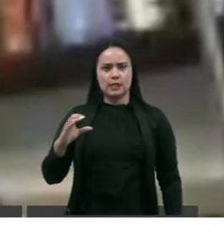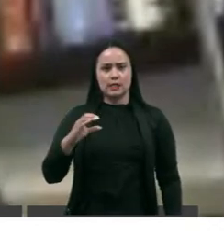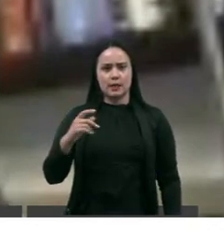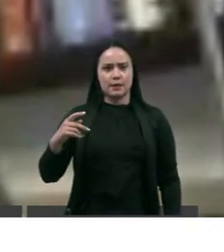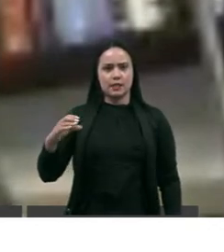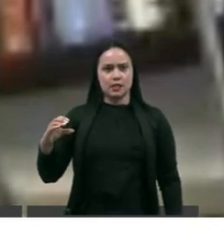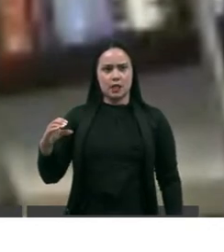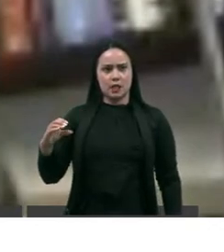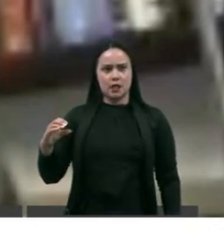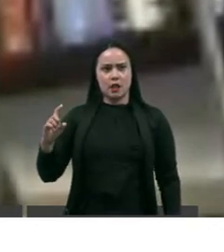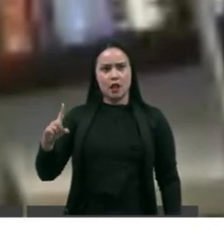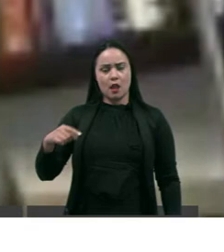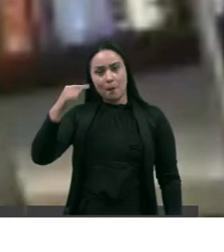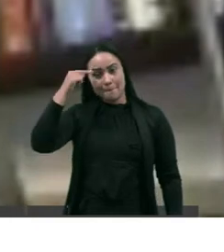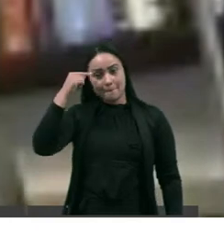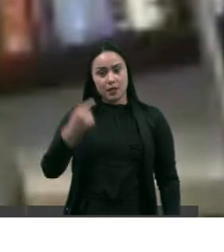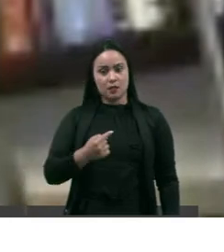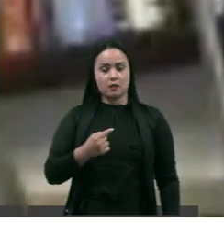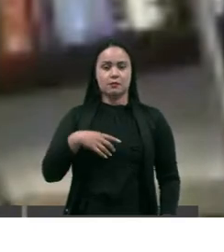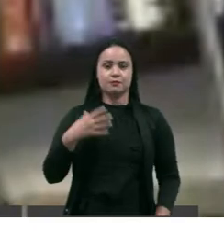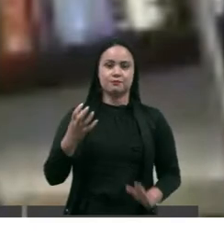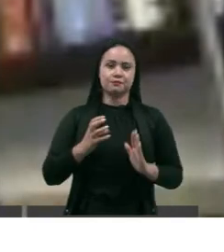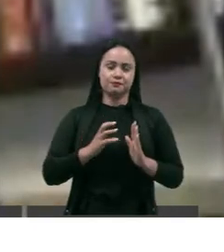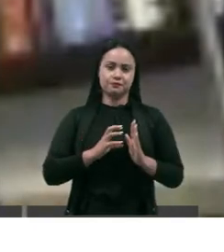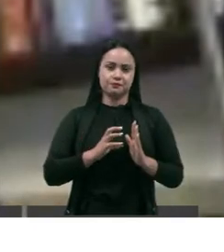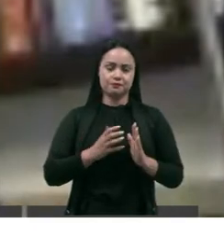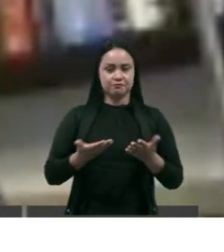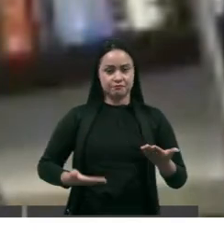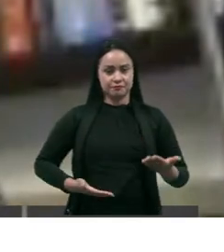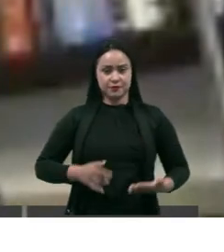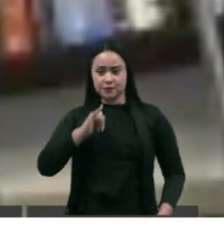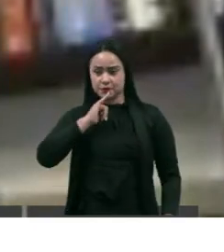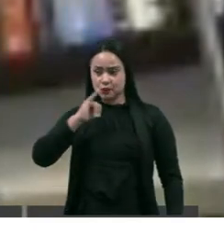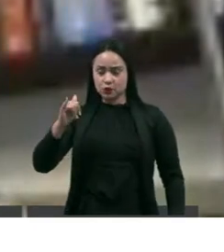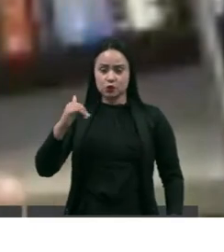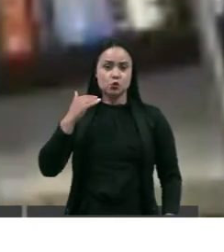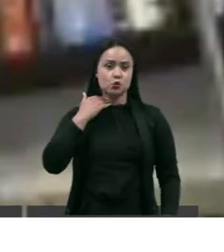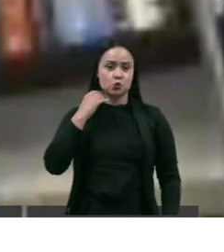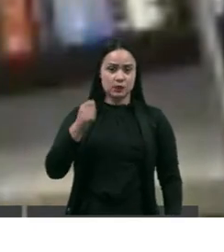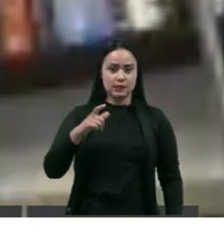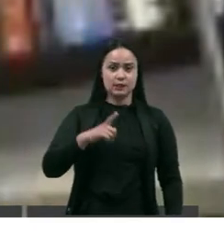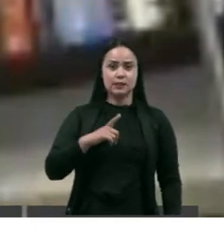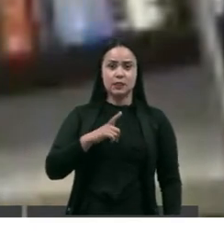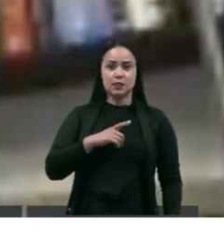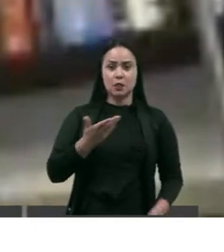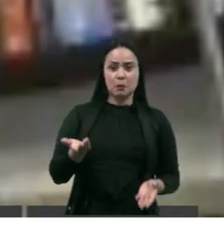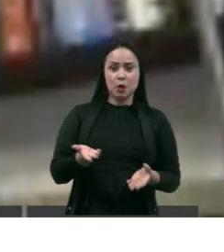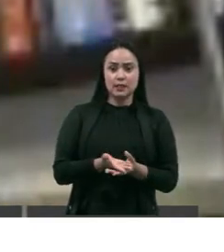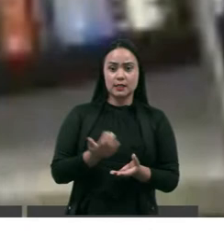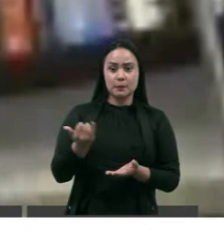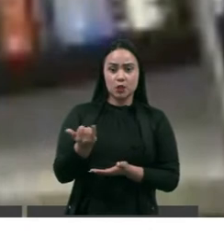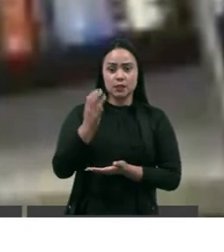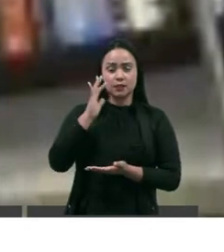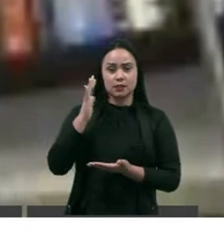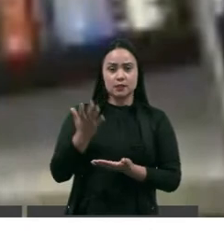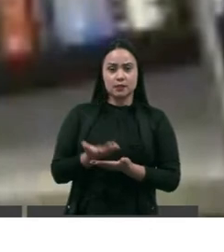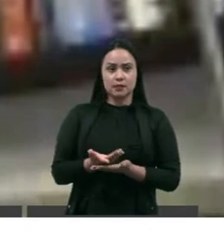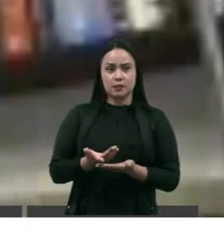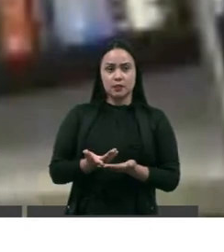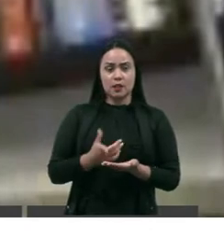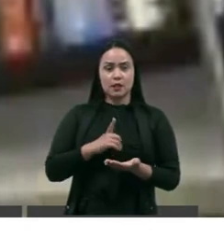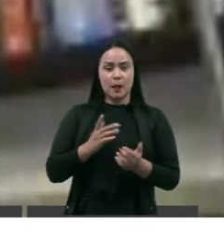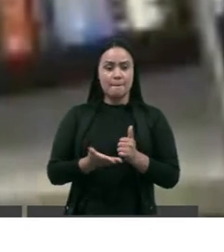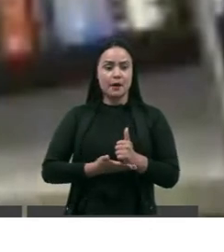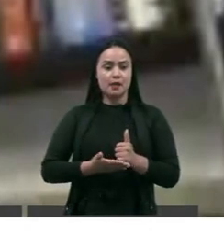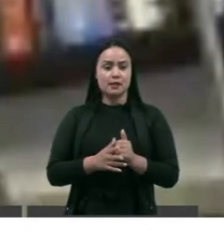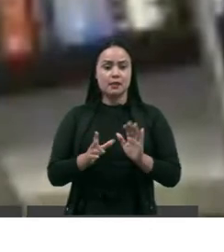CPC, que obriga o servidor informar o juiz que tem um processo importante para decidir, seja com a base no